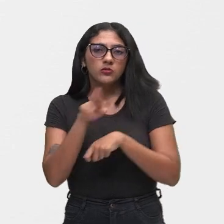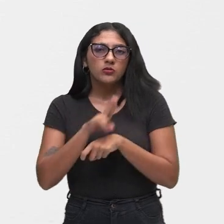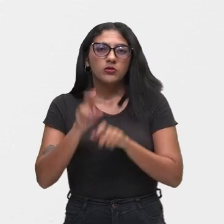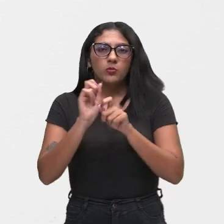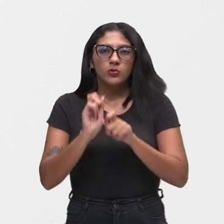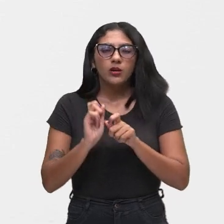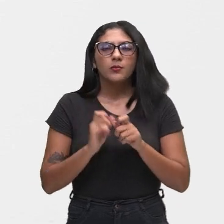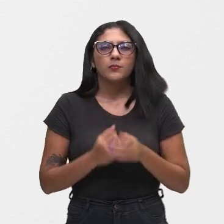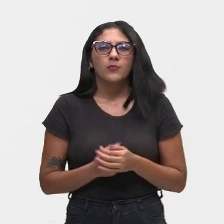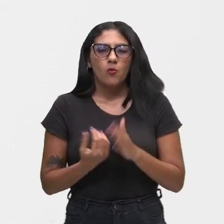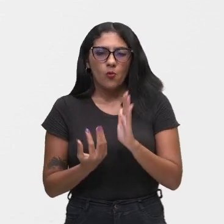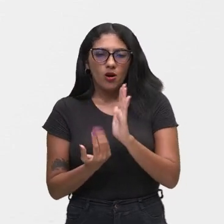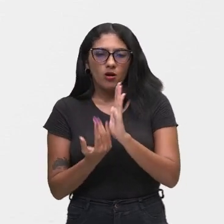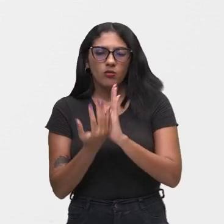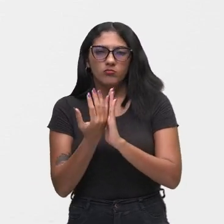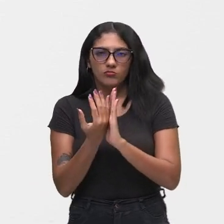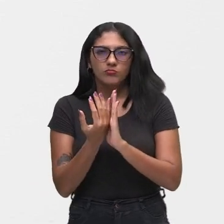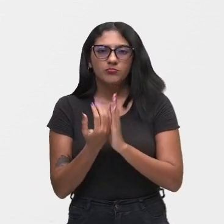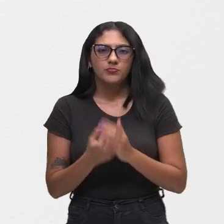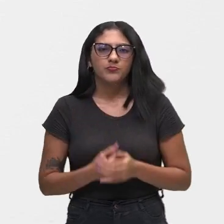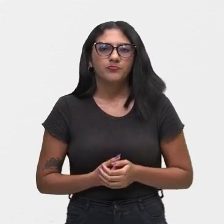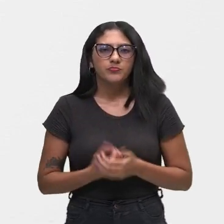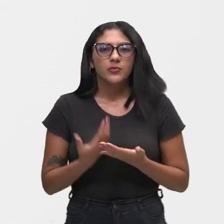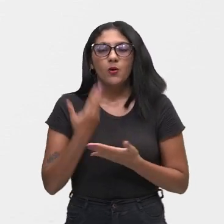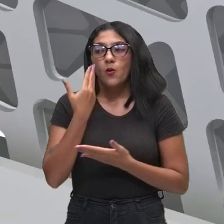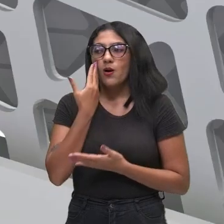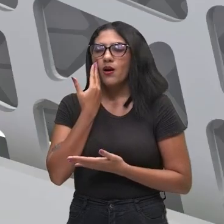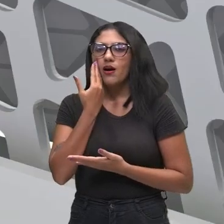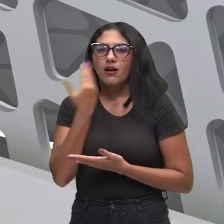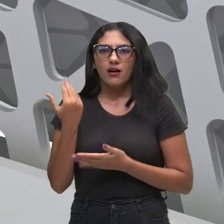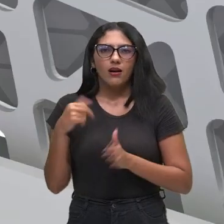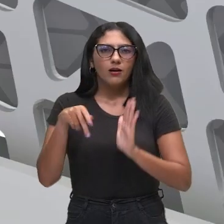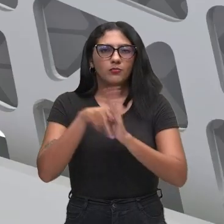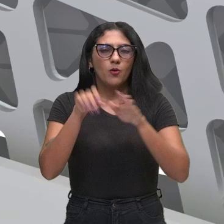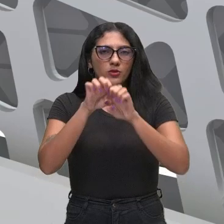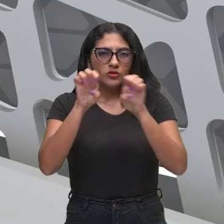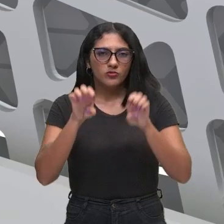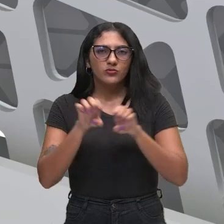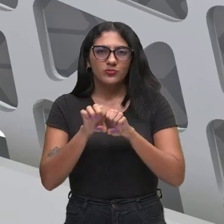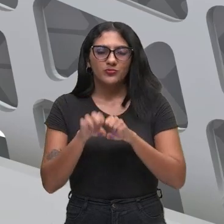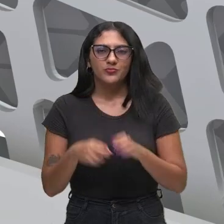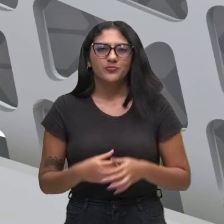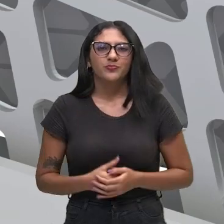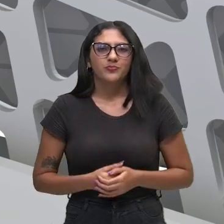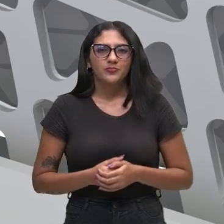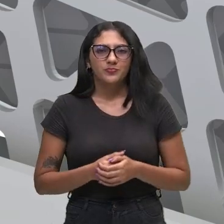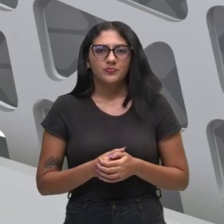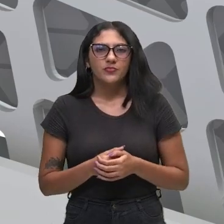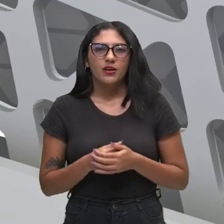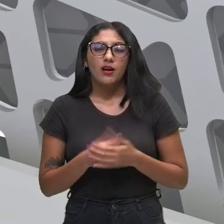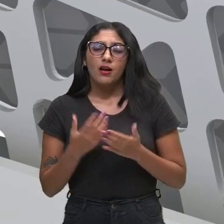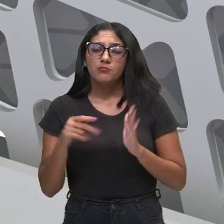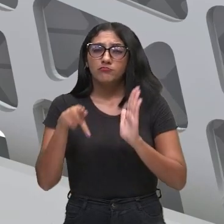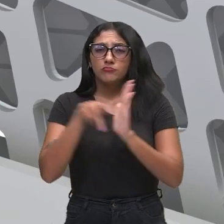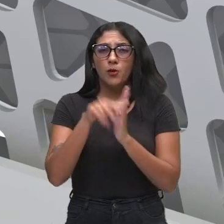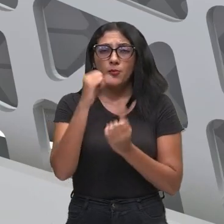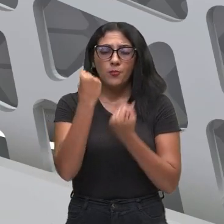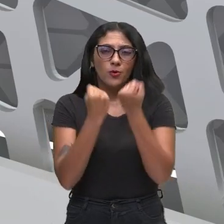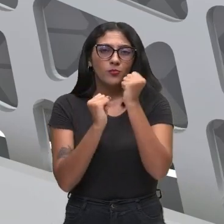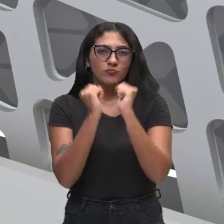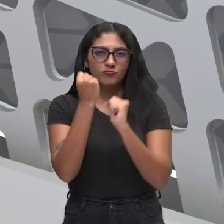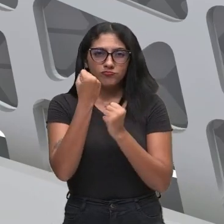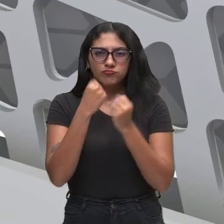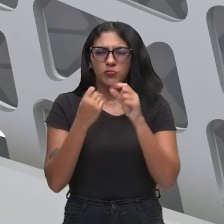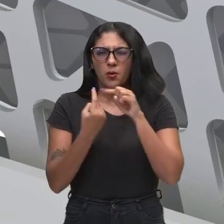conforme vocês estão vendo aí, tá bom? Então essa é a chamada Eulípila, é uma máquina térmica de Heron.